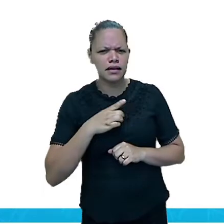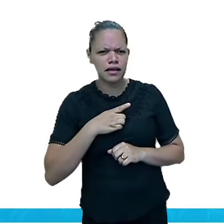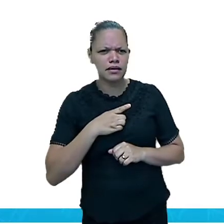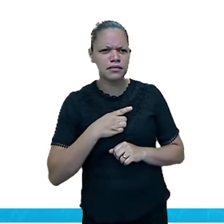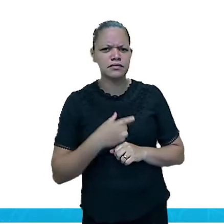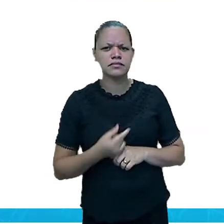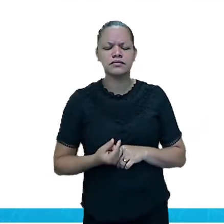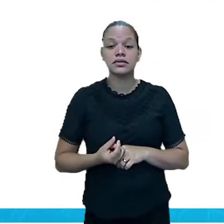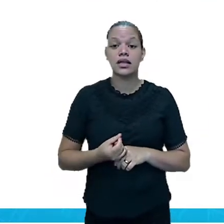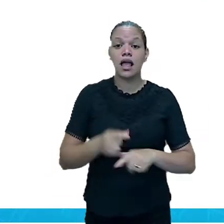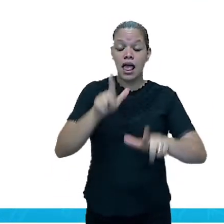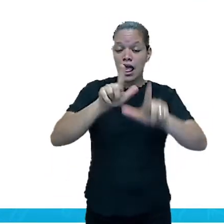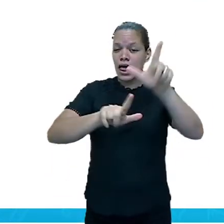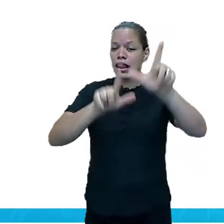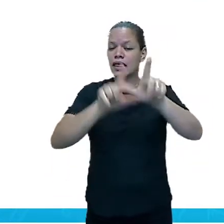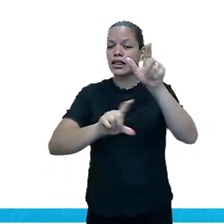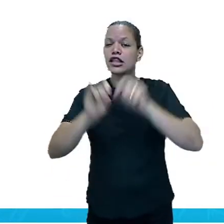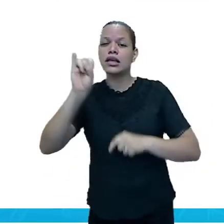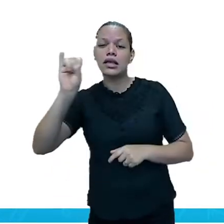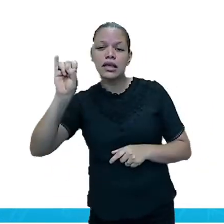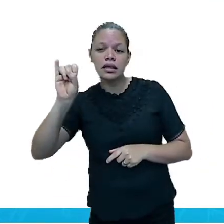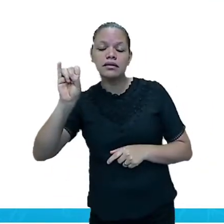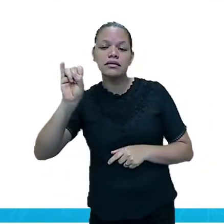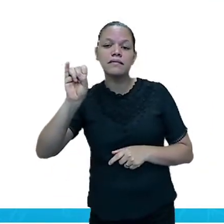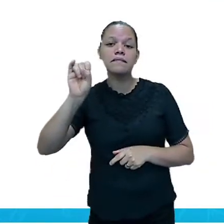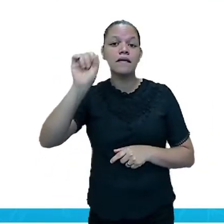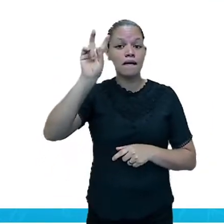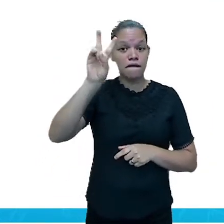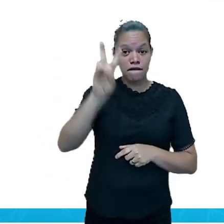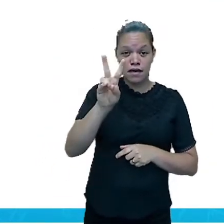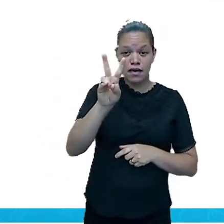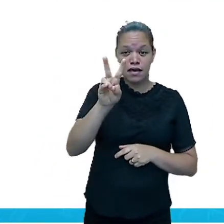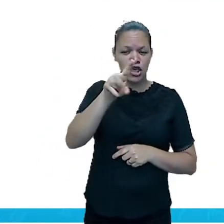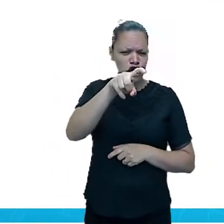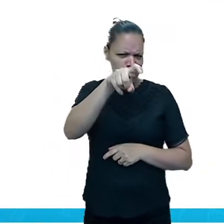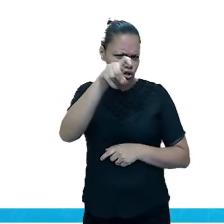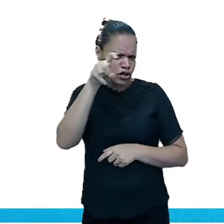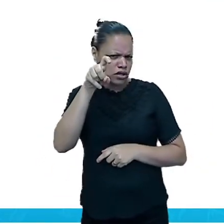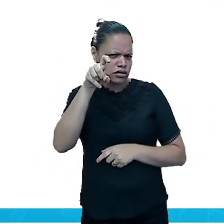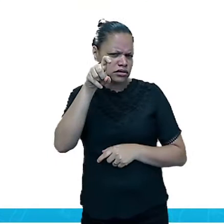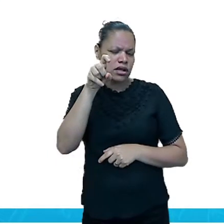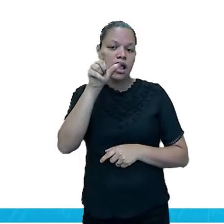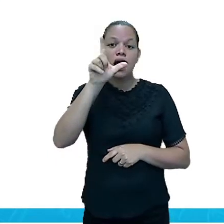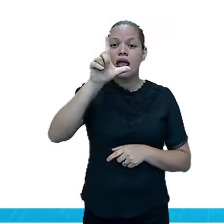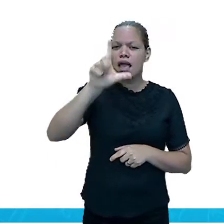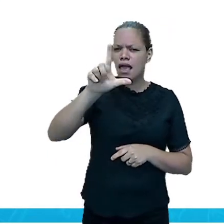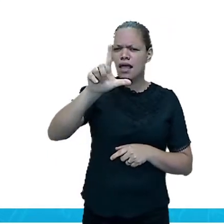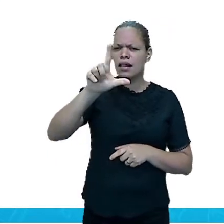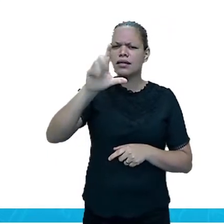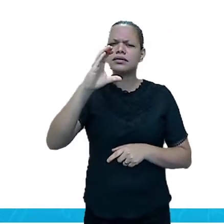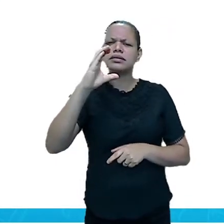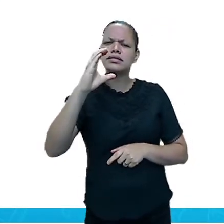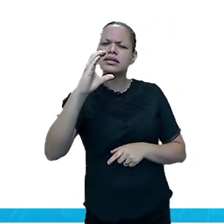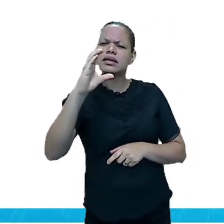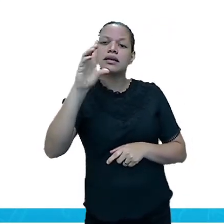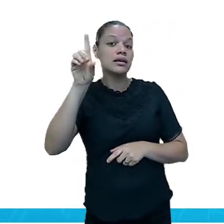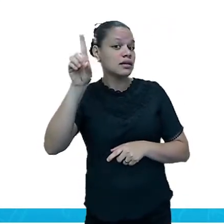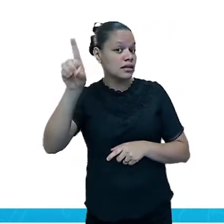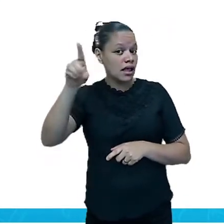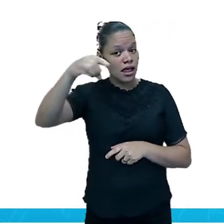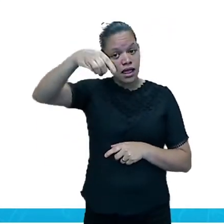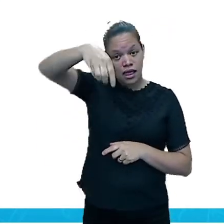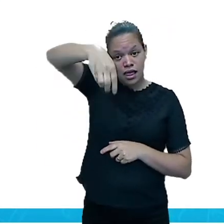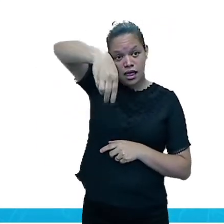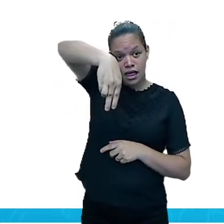a letra V, a letra X, a letra L, a letra C, a letra D e a